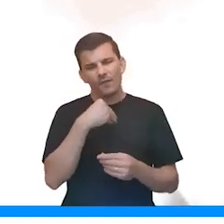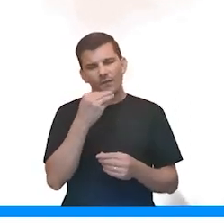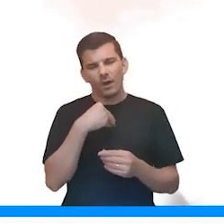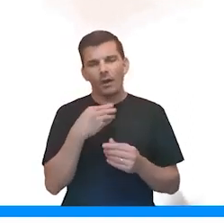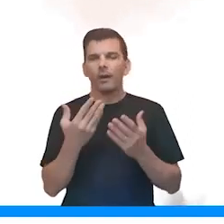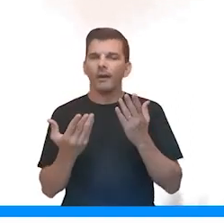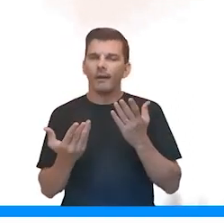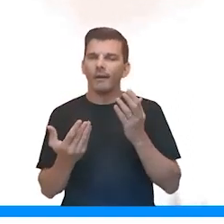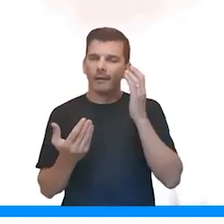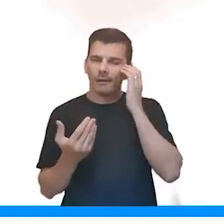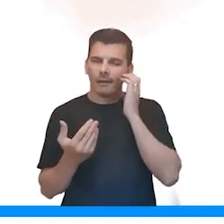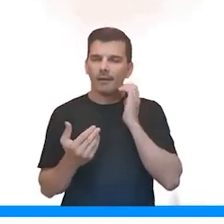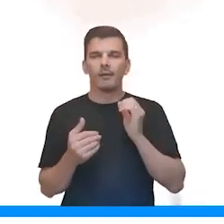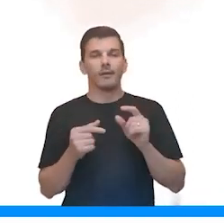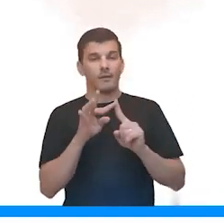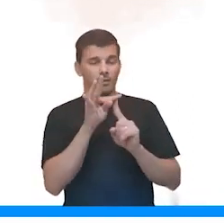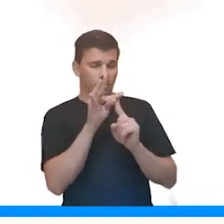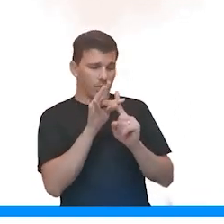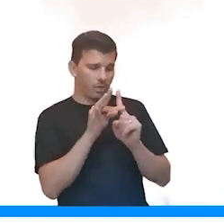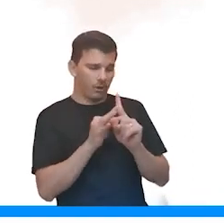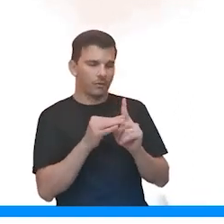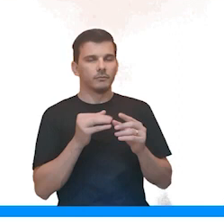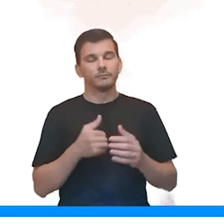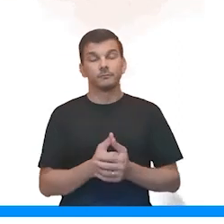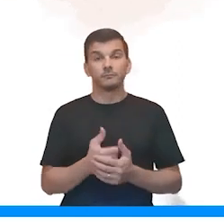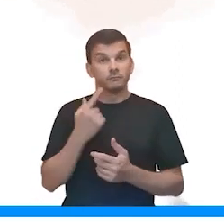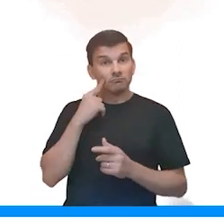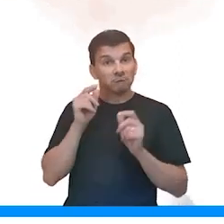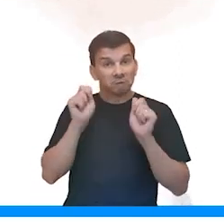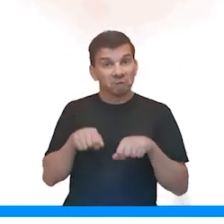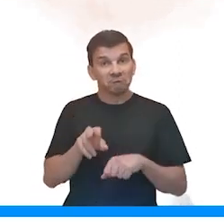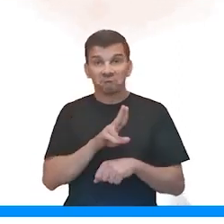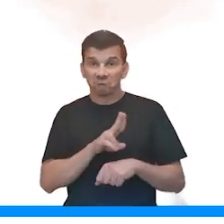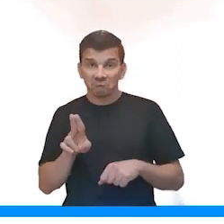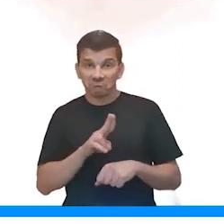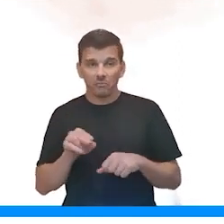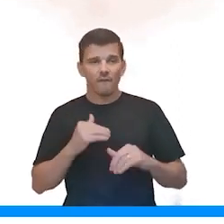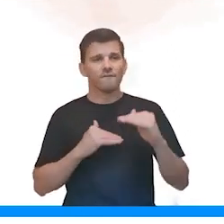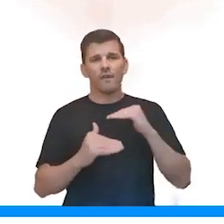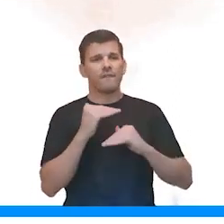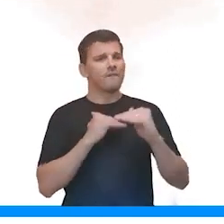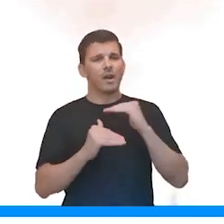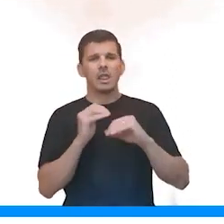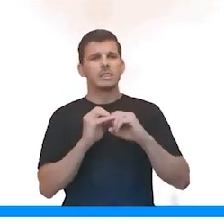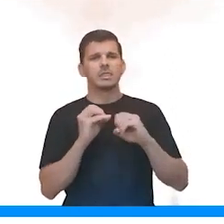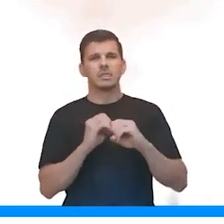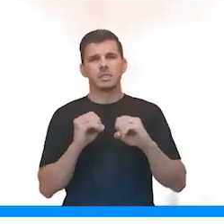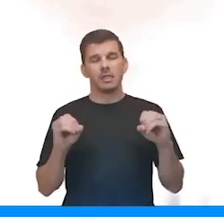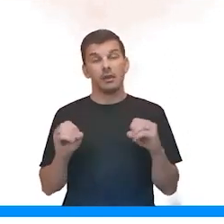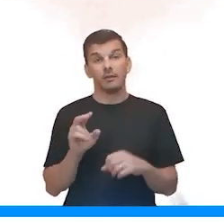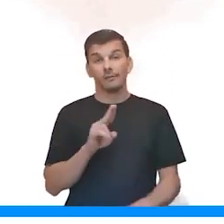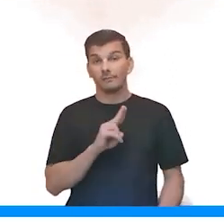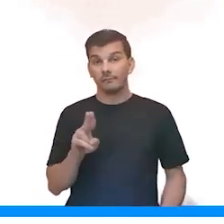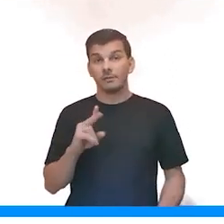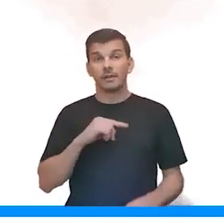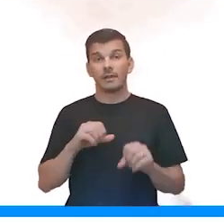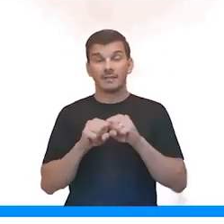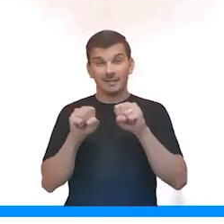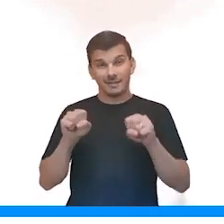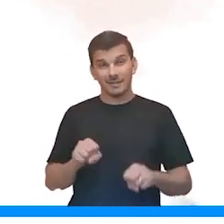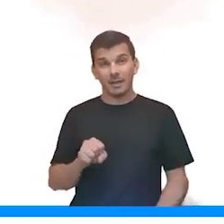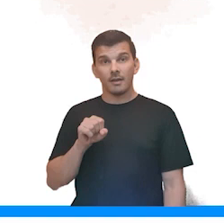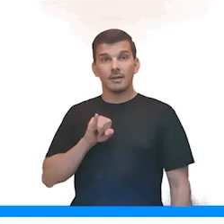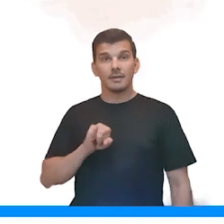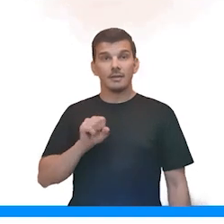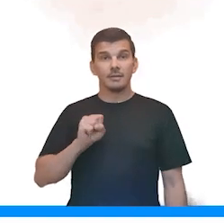ele tá bem fraquinho ali, tá bem xoxô, então a temperatura está bem baixinha. Então eu posso dizer que quando o gás não varia a energia